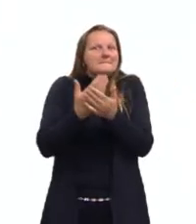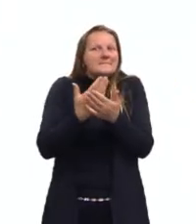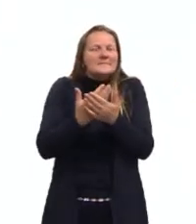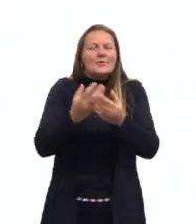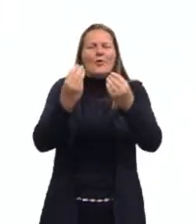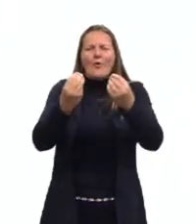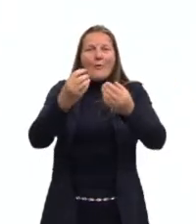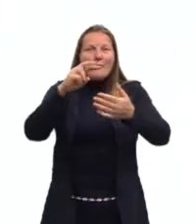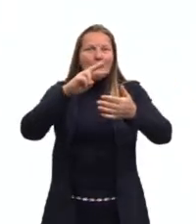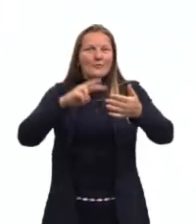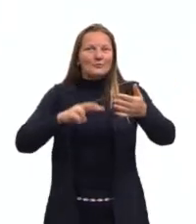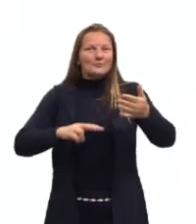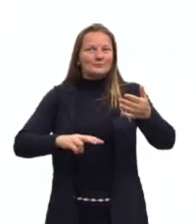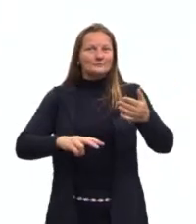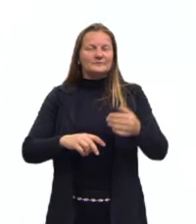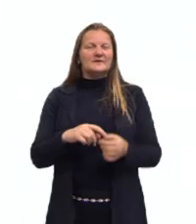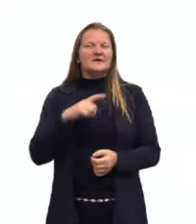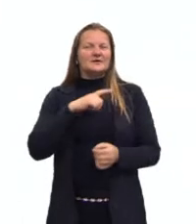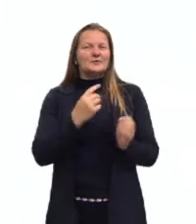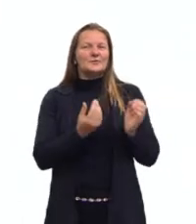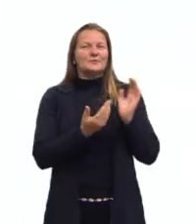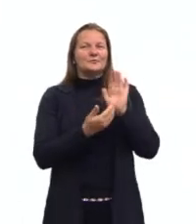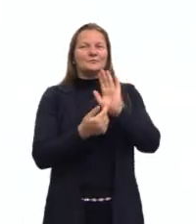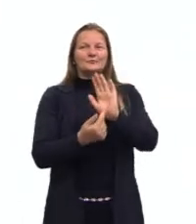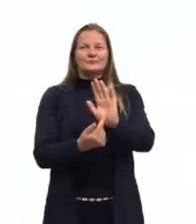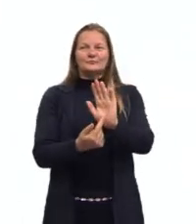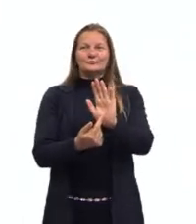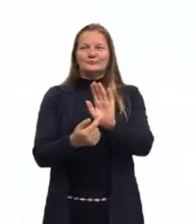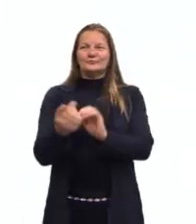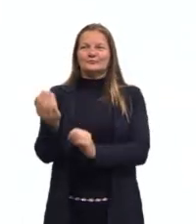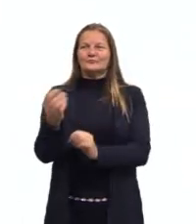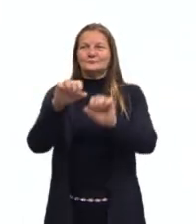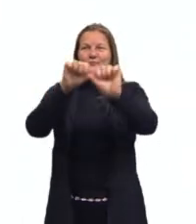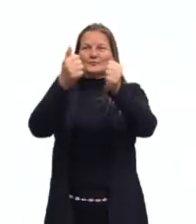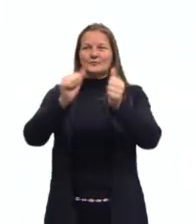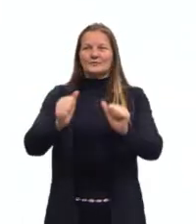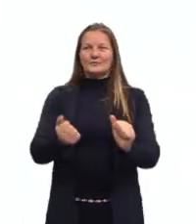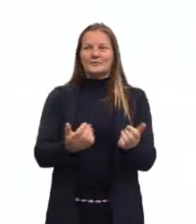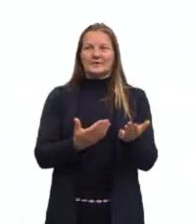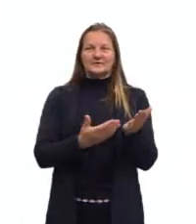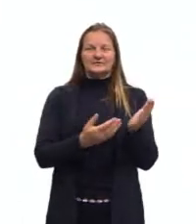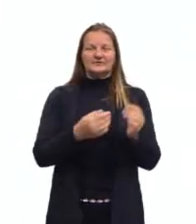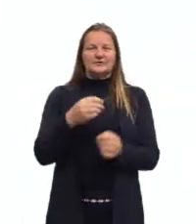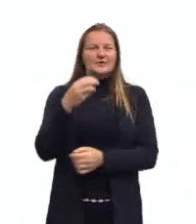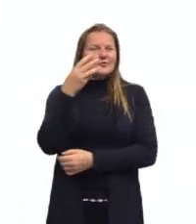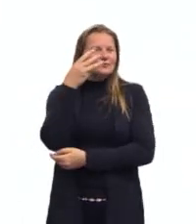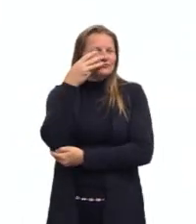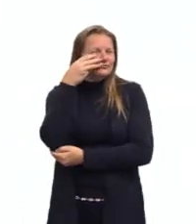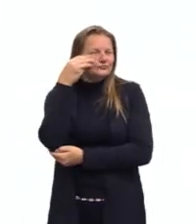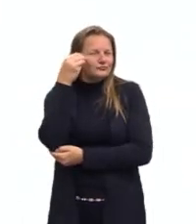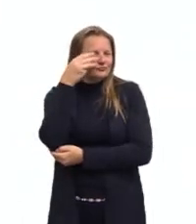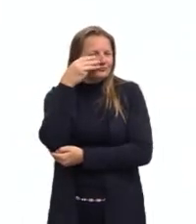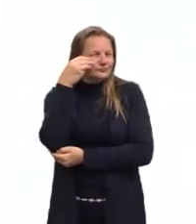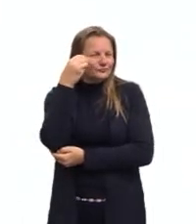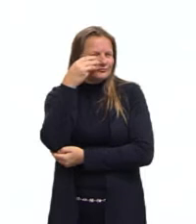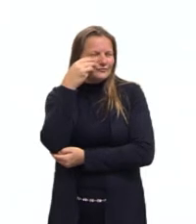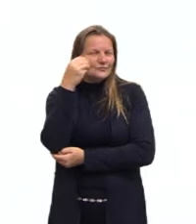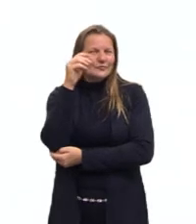Como ler os textos de apoio nós temos a imagem do querido gatinho Garfield